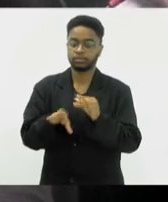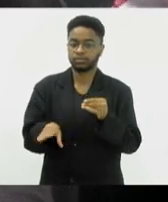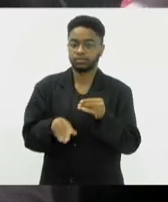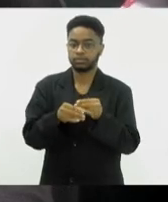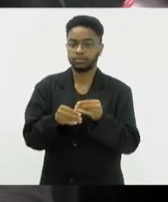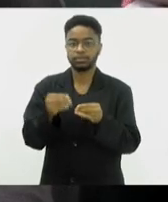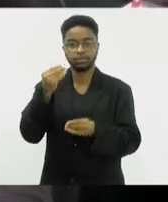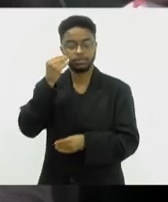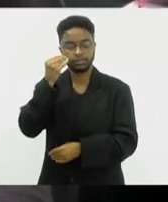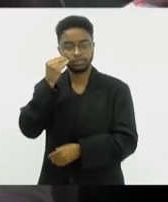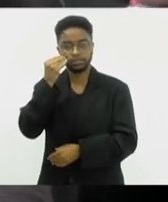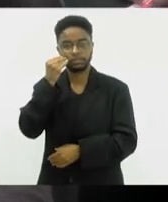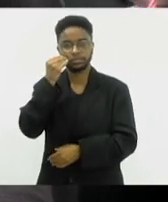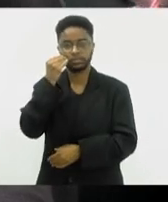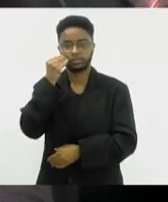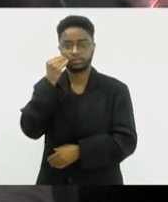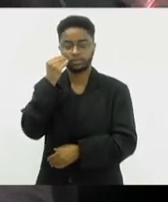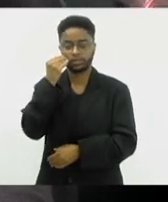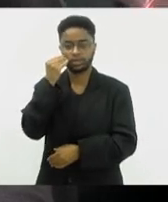fazer jus a